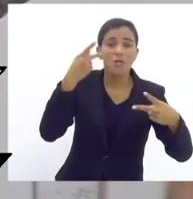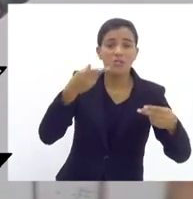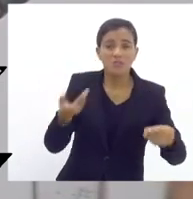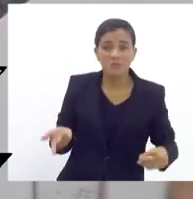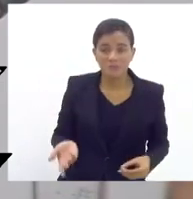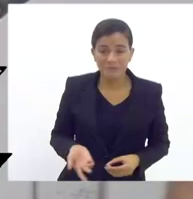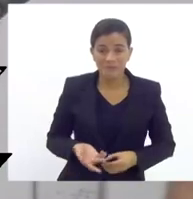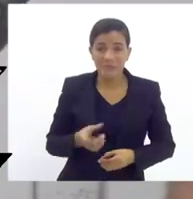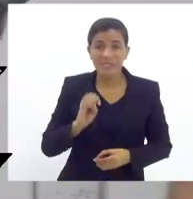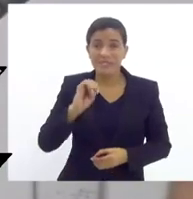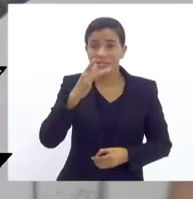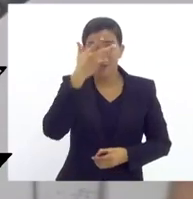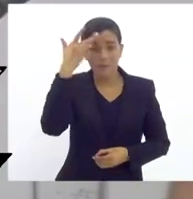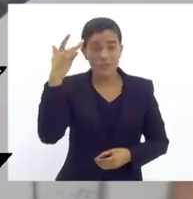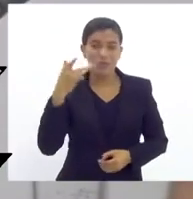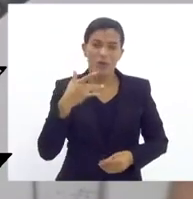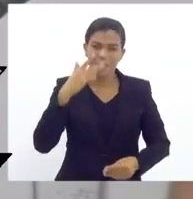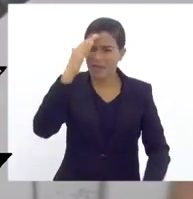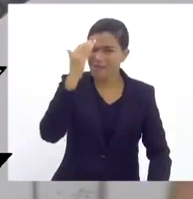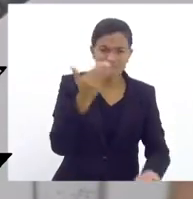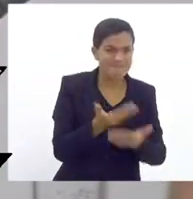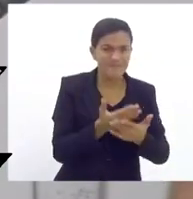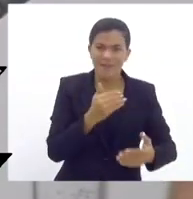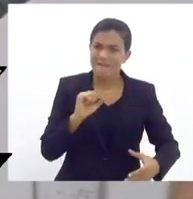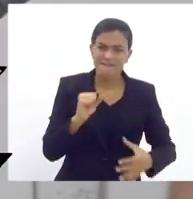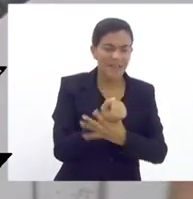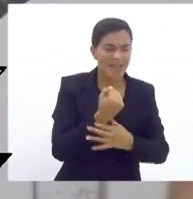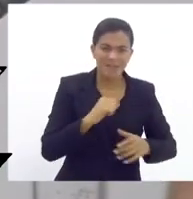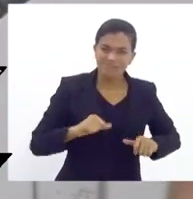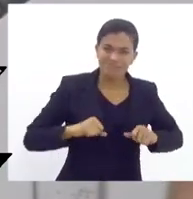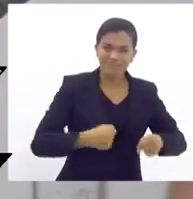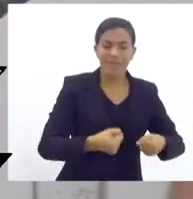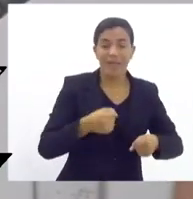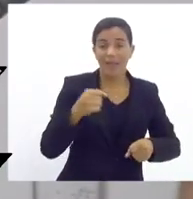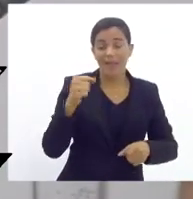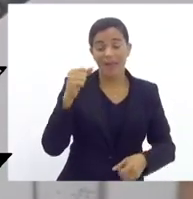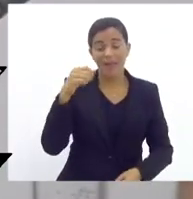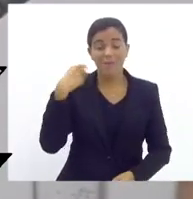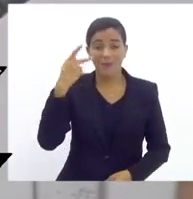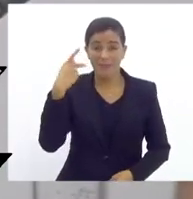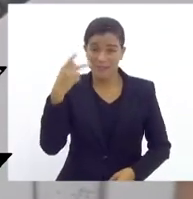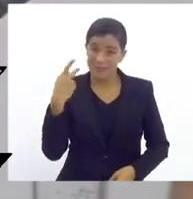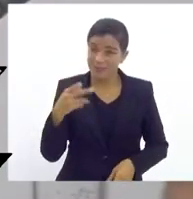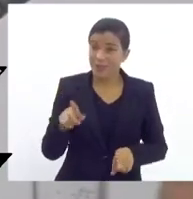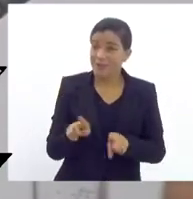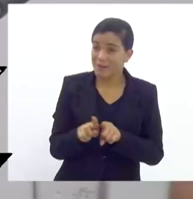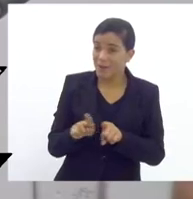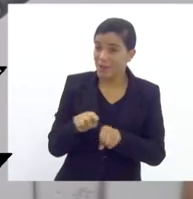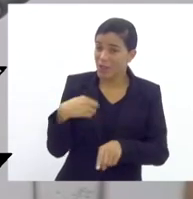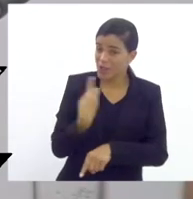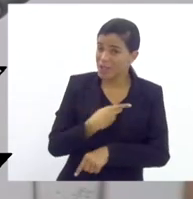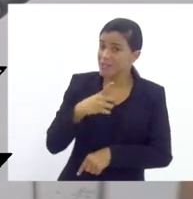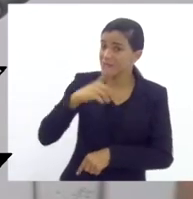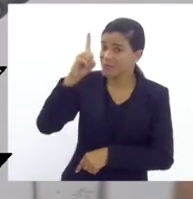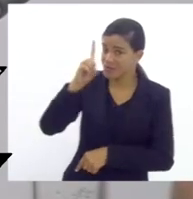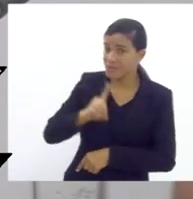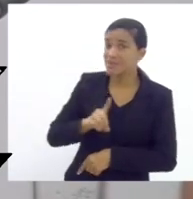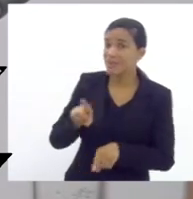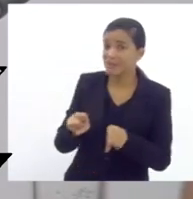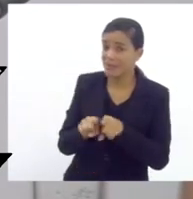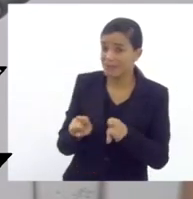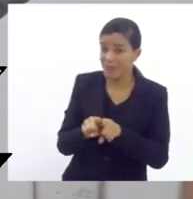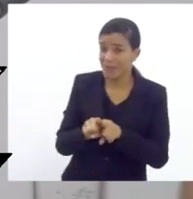se não é uma pessoa que tem a fé que tem uma origem Então hoje no nome das Imigrante também a gente tem um direito que a gente está pedindo